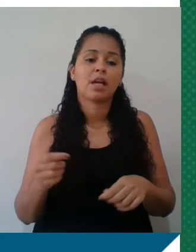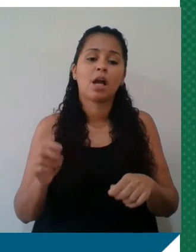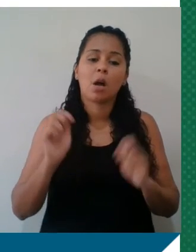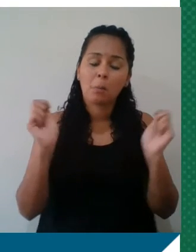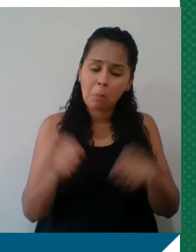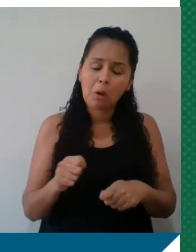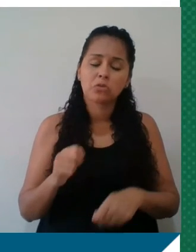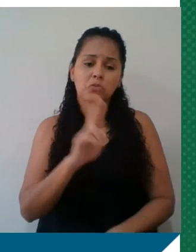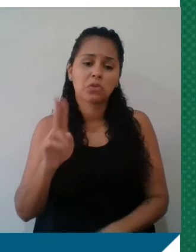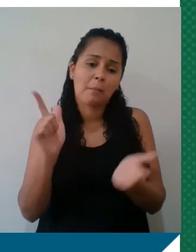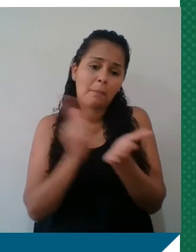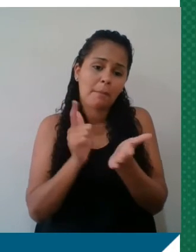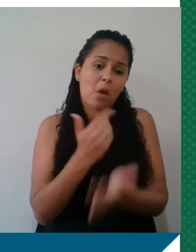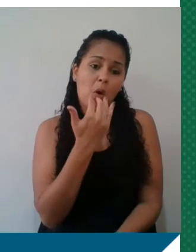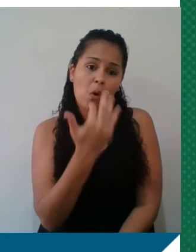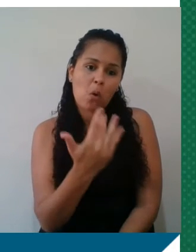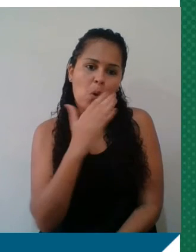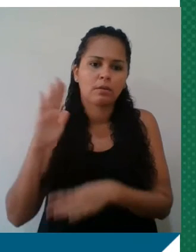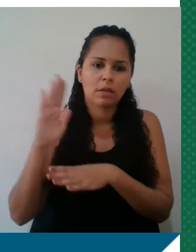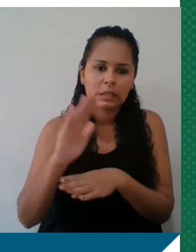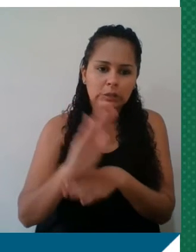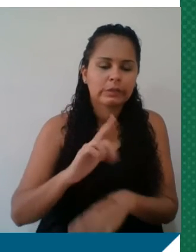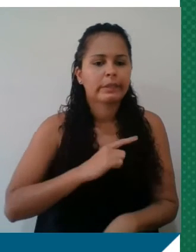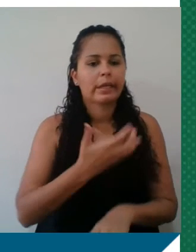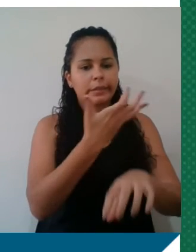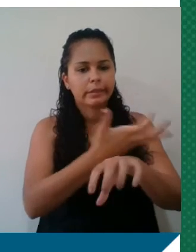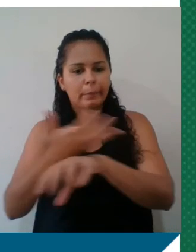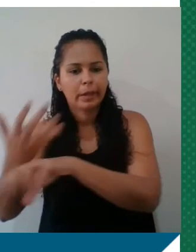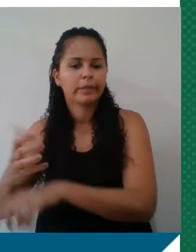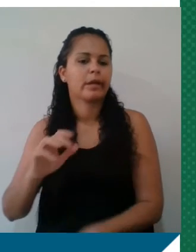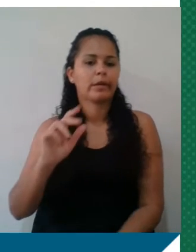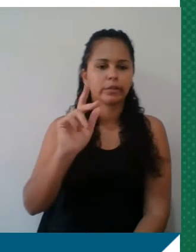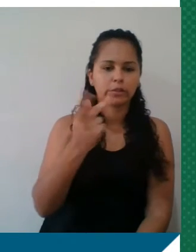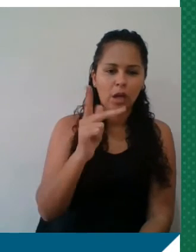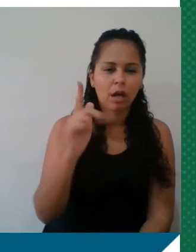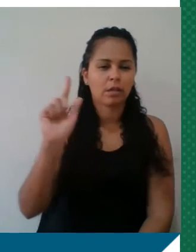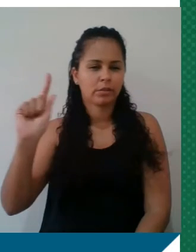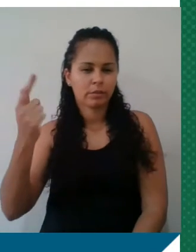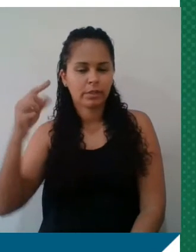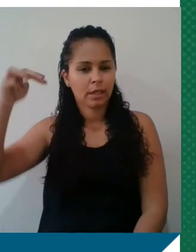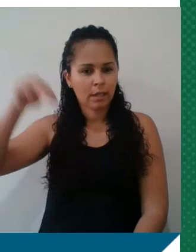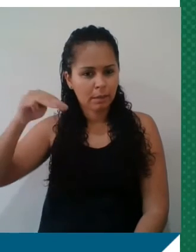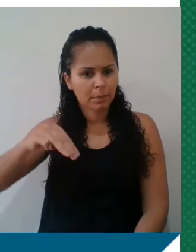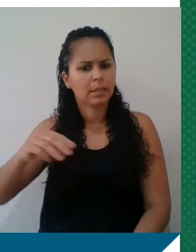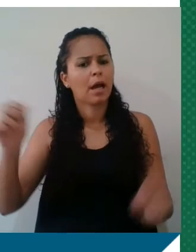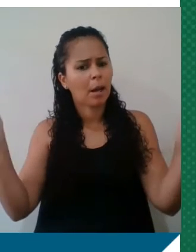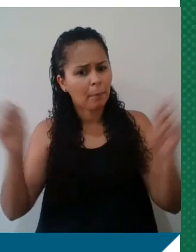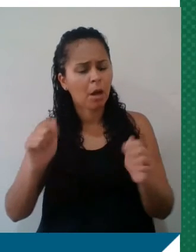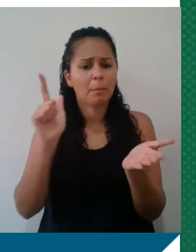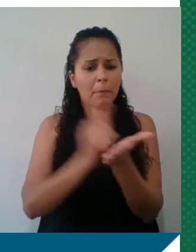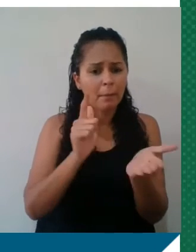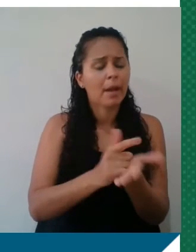que papéis coloridos vão ajudar. Então, por exemplo, vocês que têm que estudar várias disciplinas, história, geografia, matemática, você pode pegar um papel